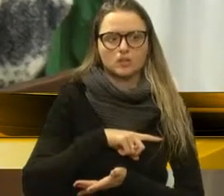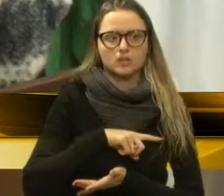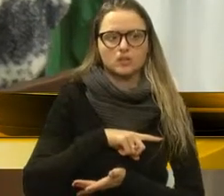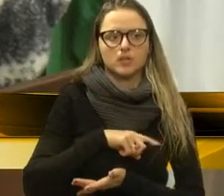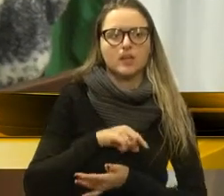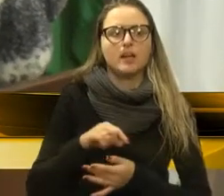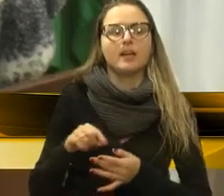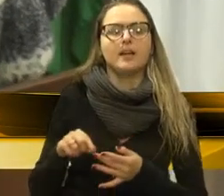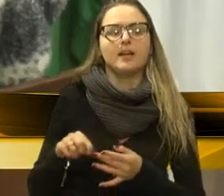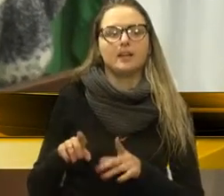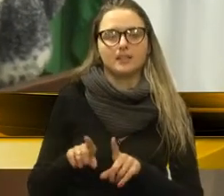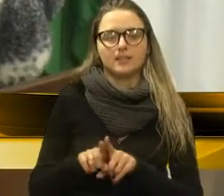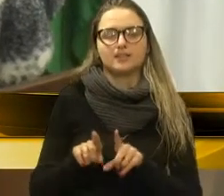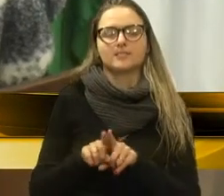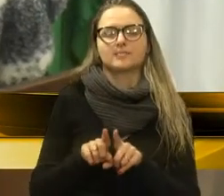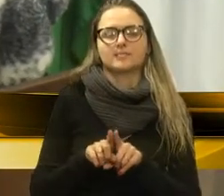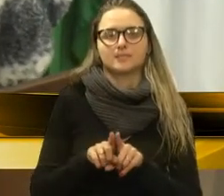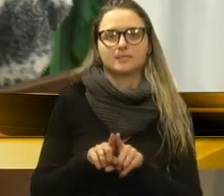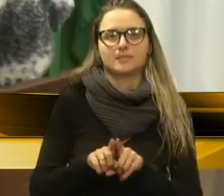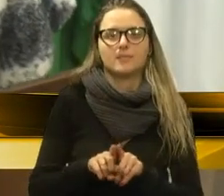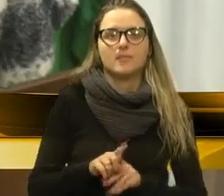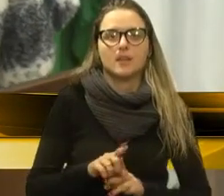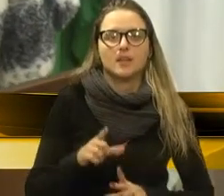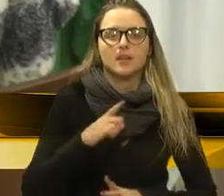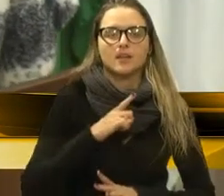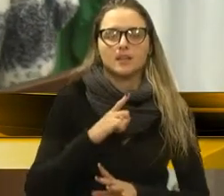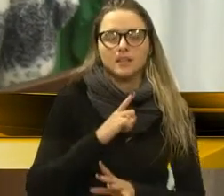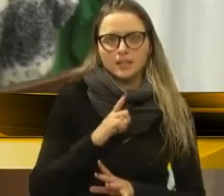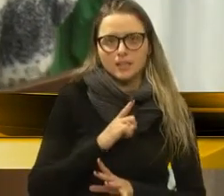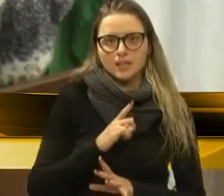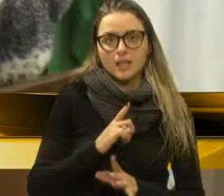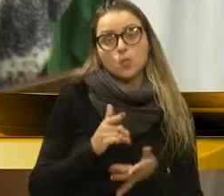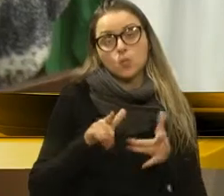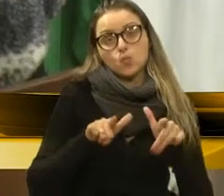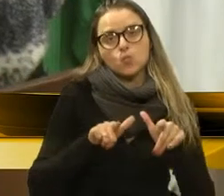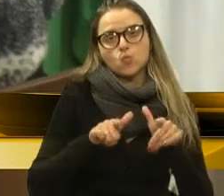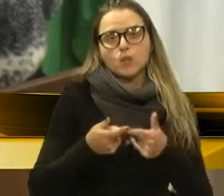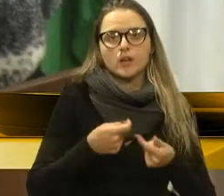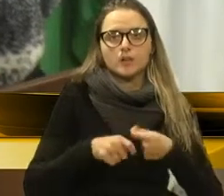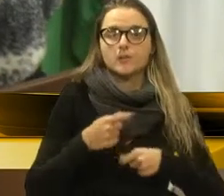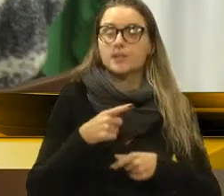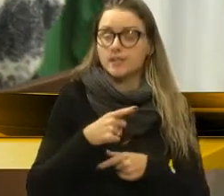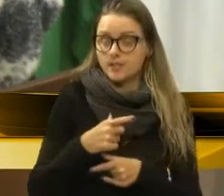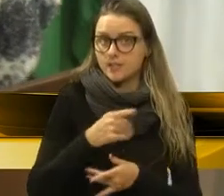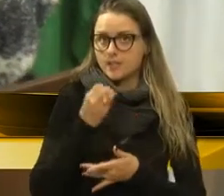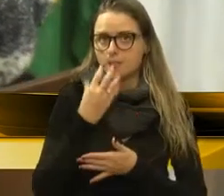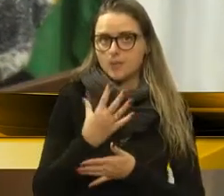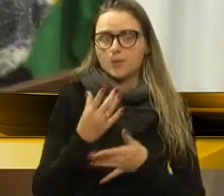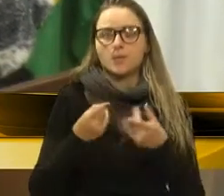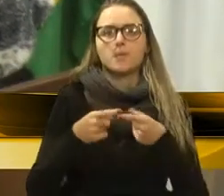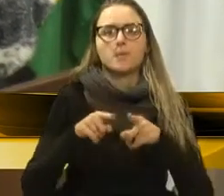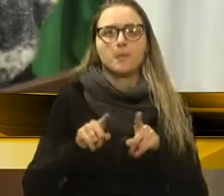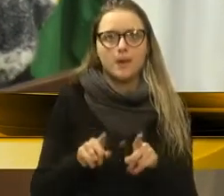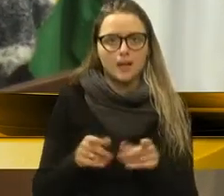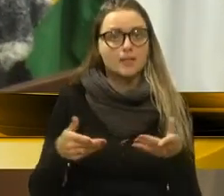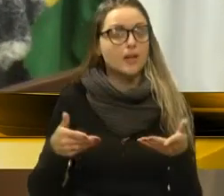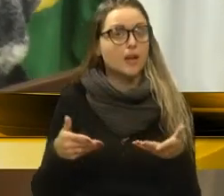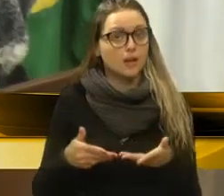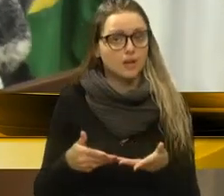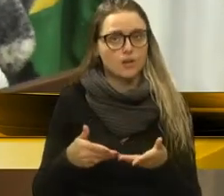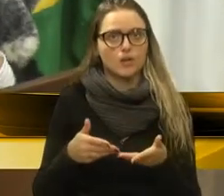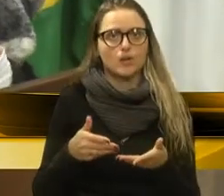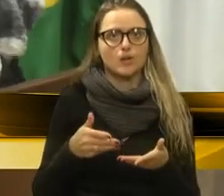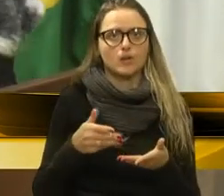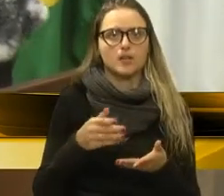para o Estado, e eu acho que um centro administrativo viria muito bem. Mas isso está